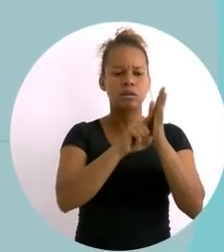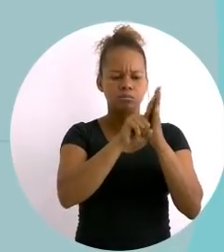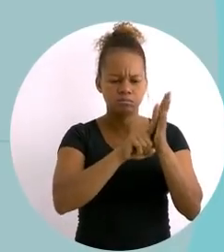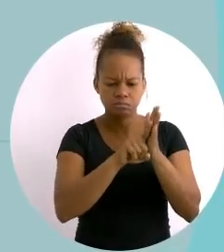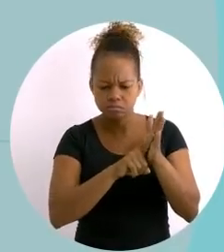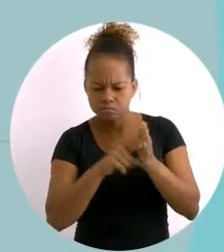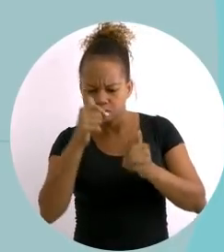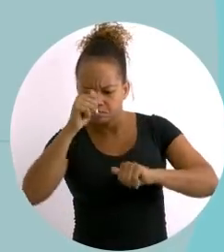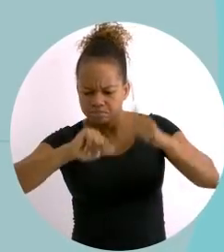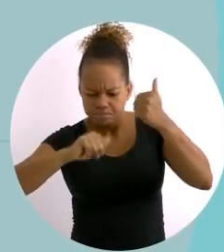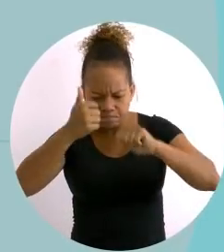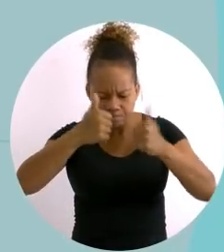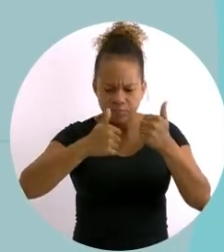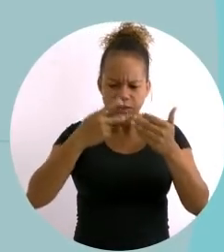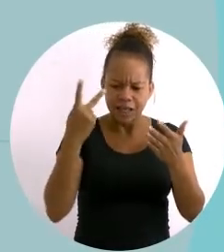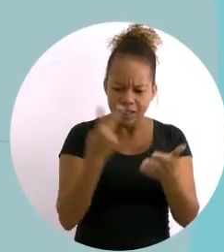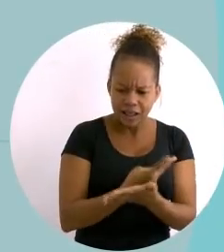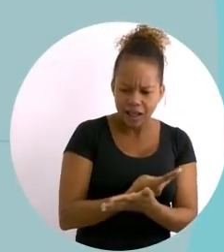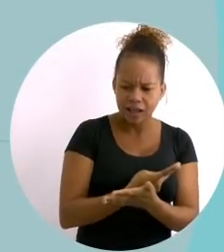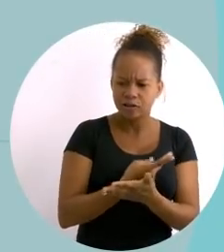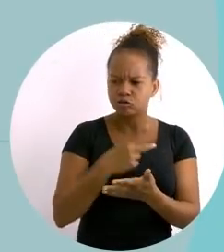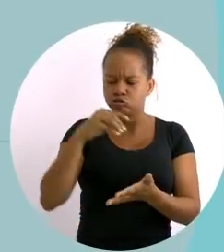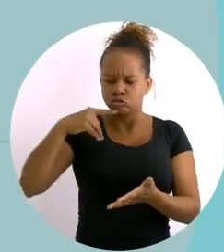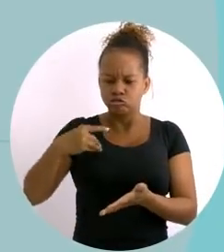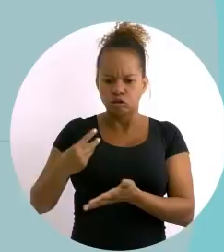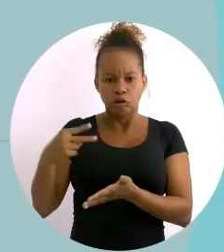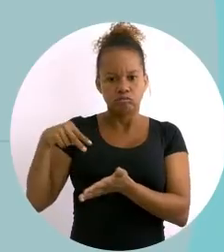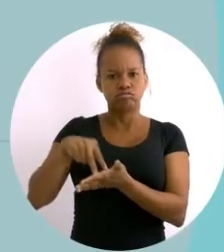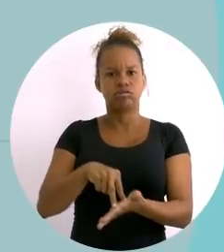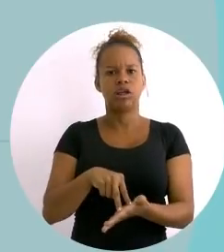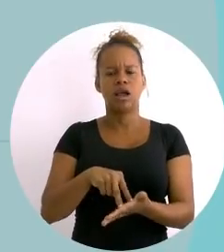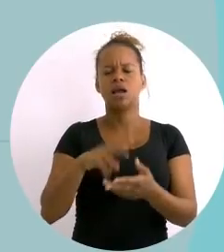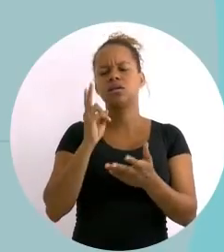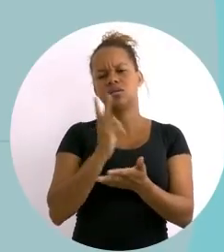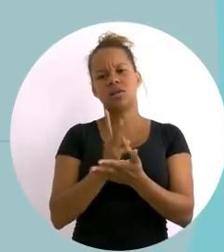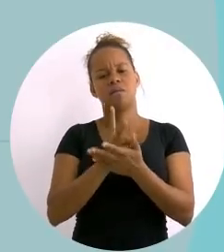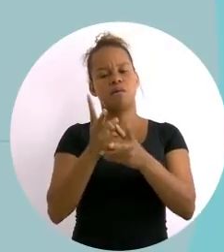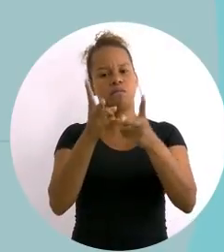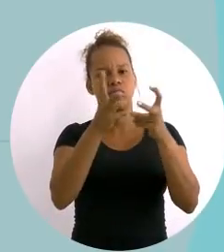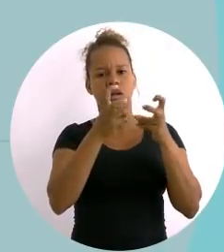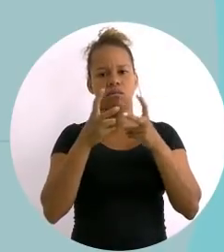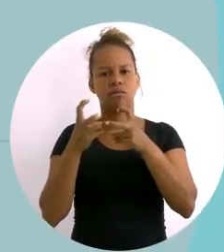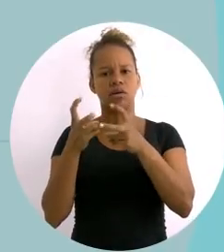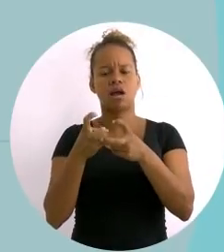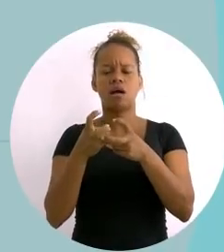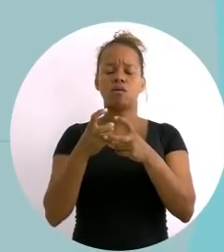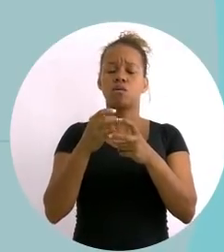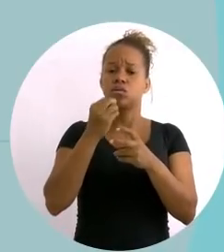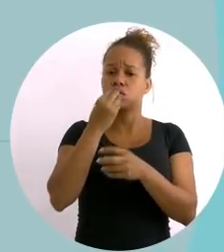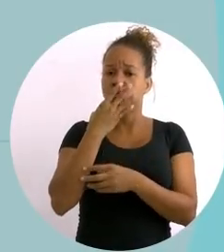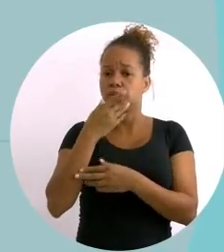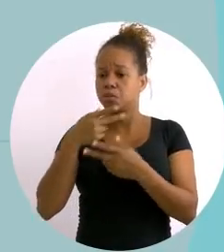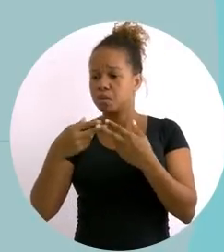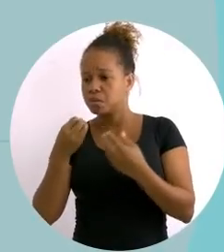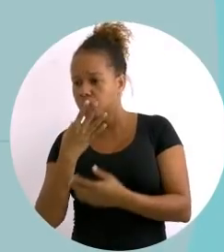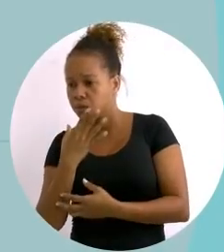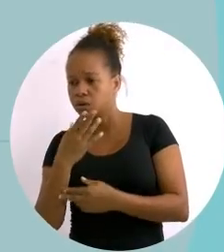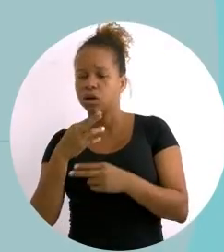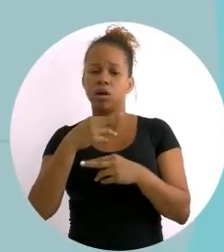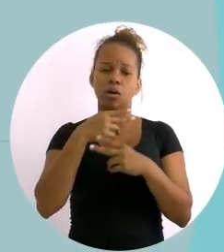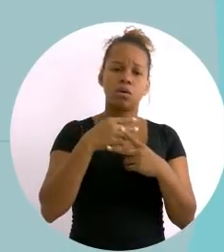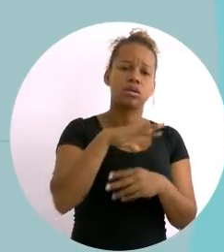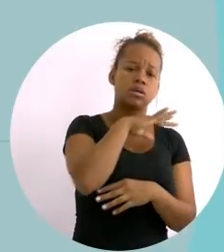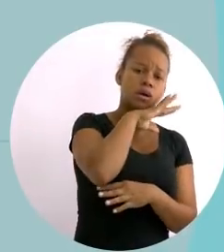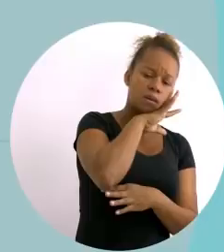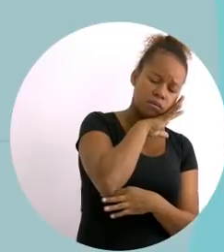levantamento do que existe no momento, sempre vamos identificar aspectos positivos e aspectos negativos.